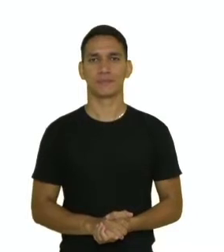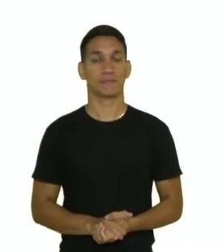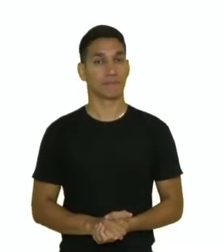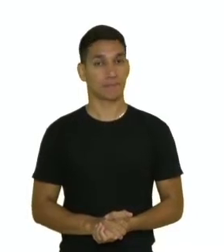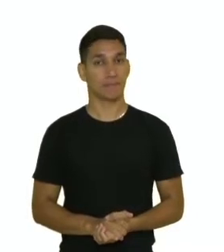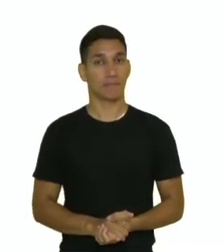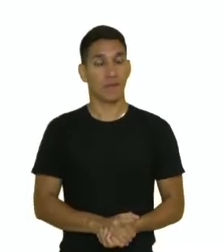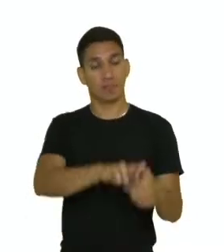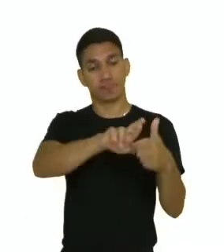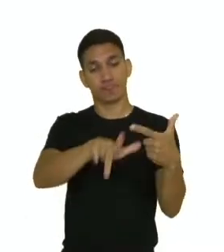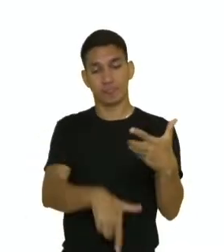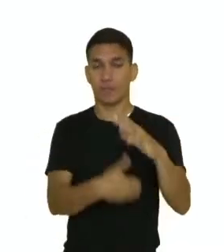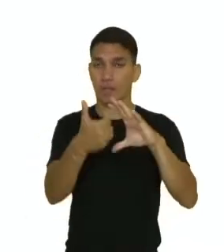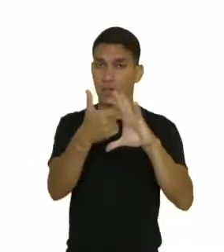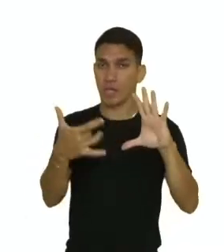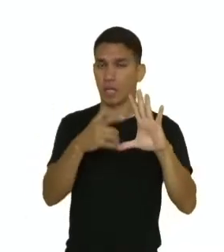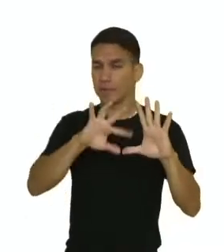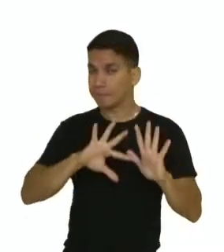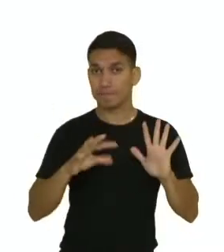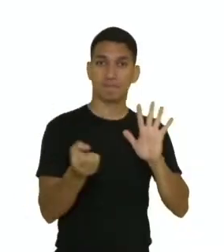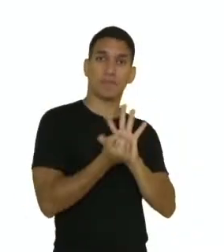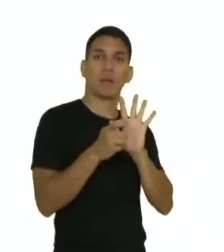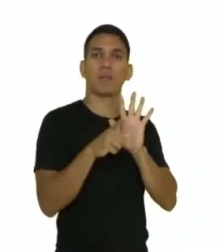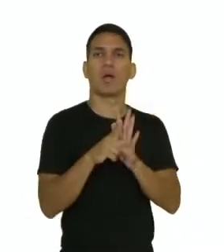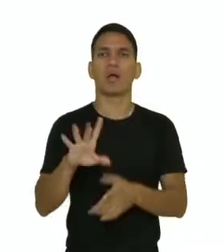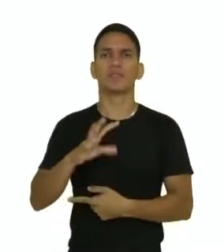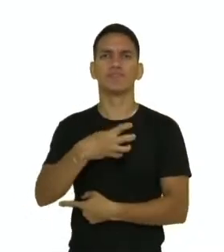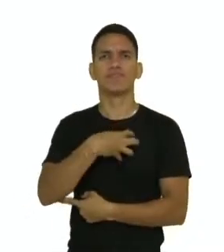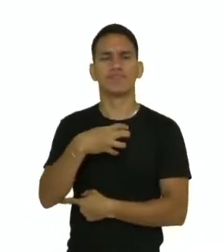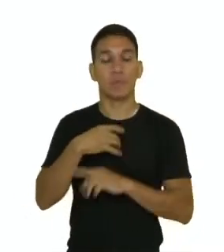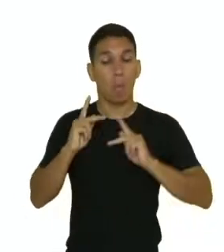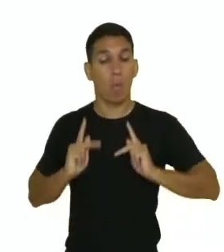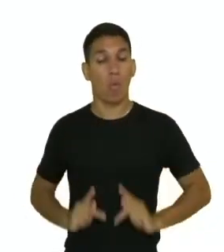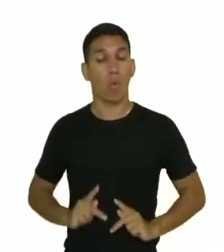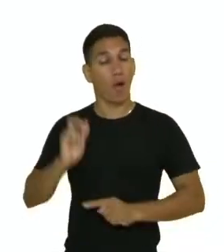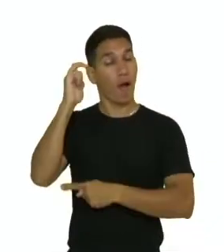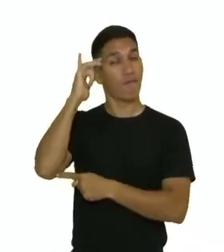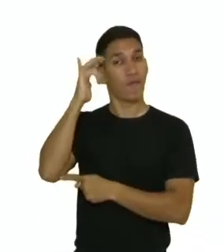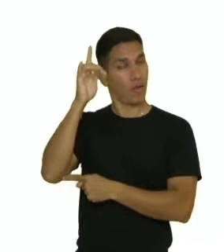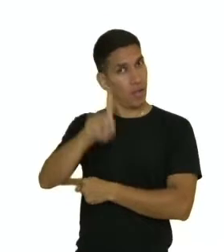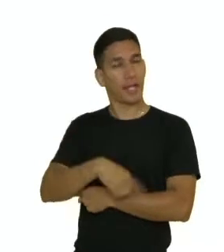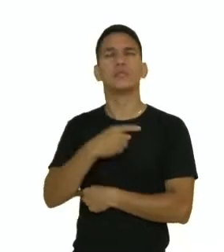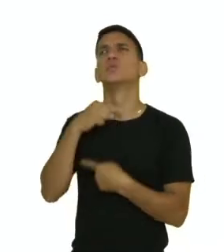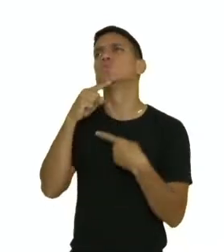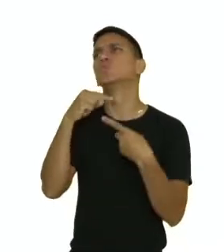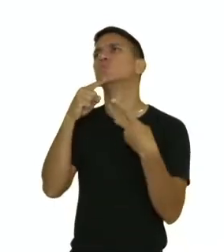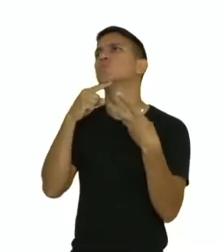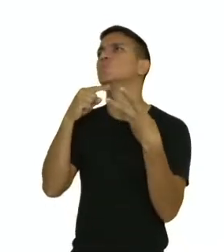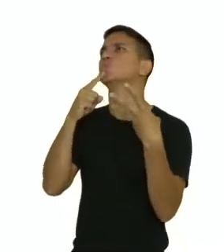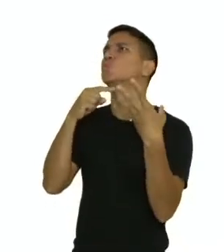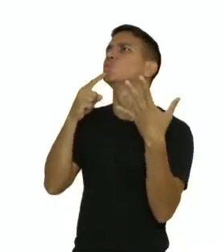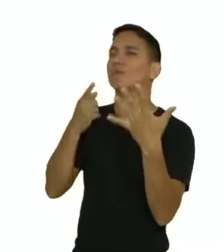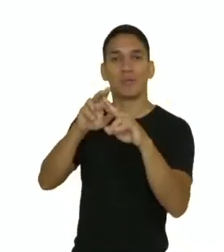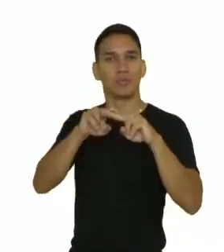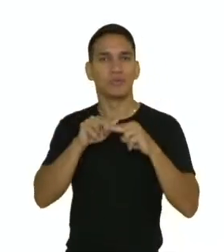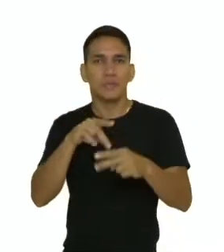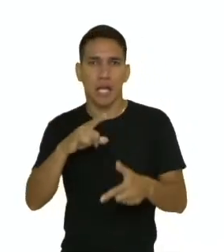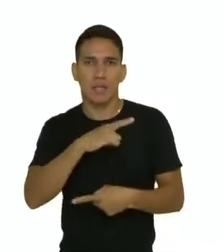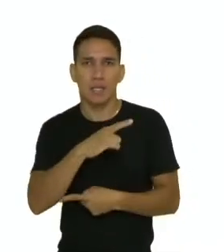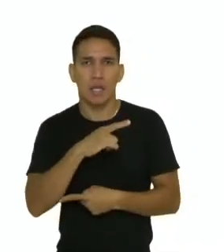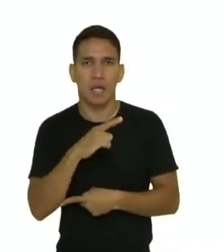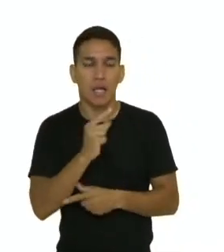Uma das características marcantes da atitude filosófica são os questionamentos. as perguntas e